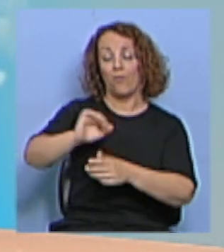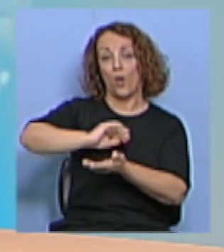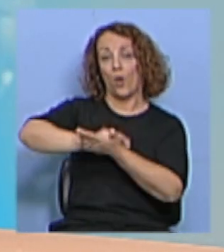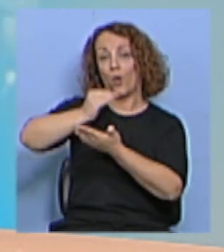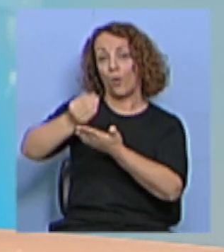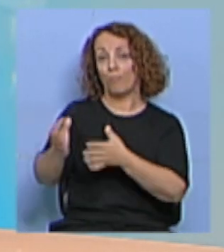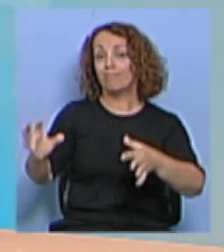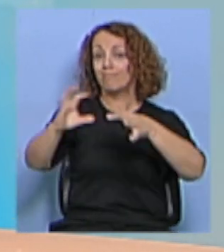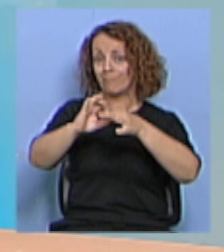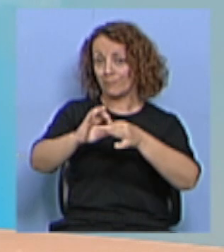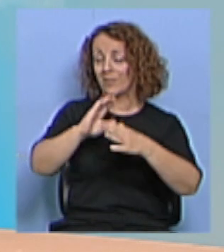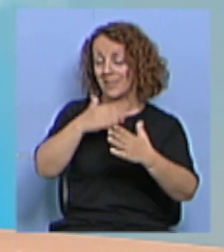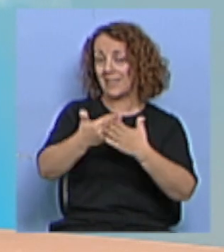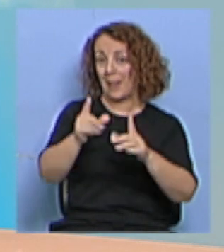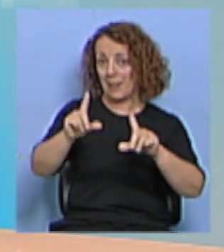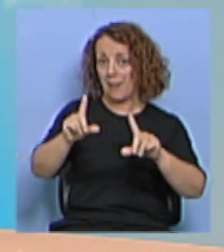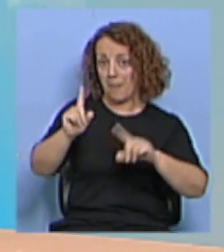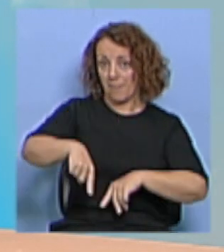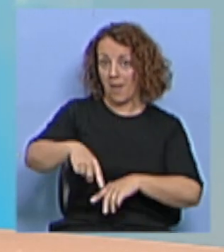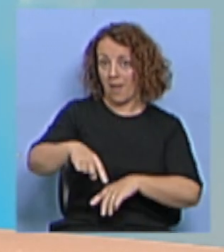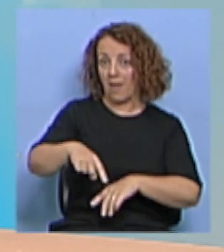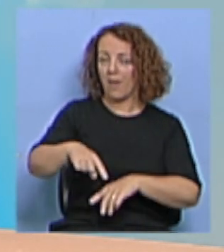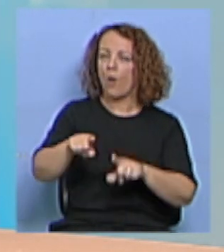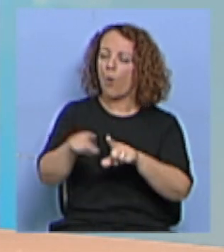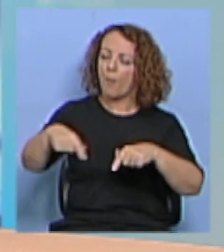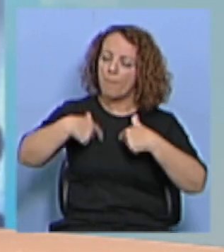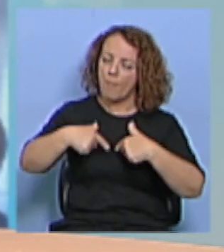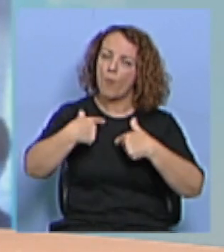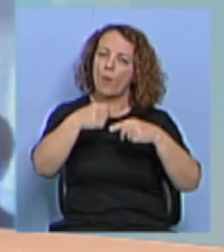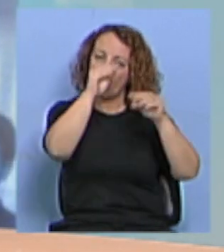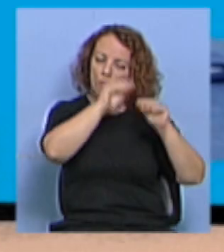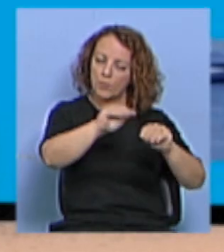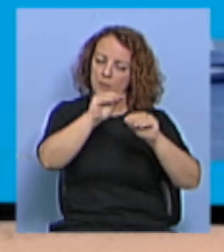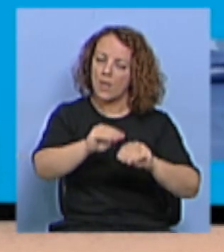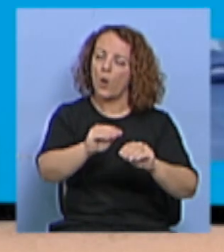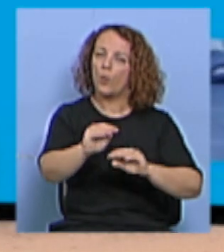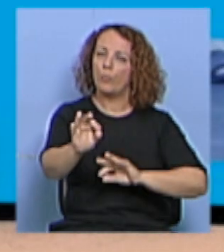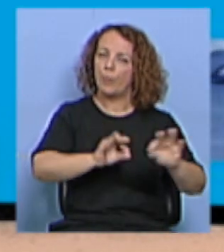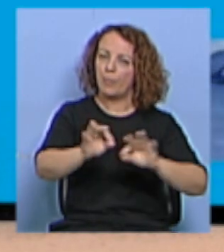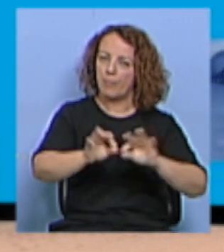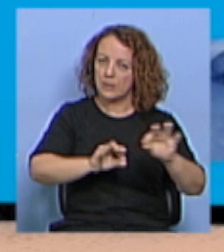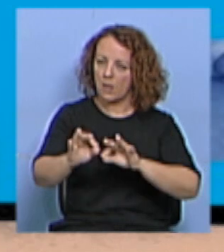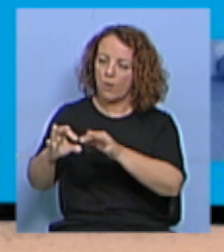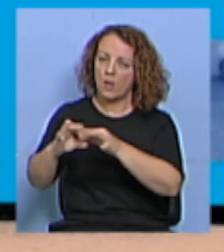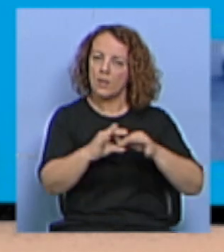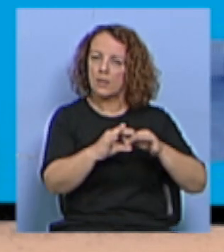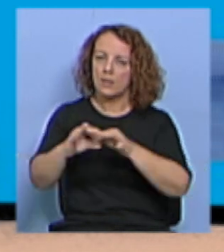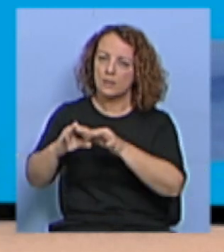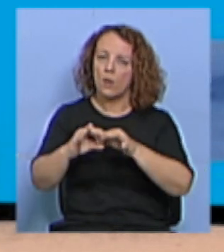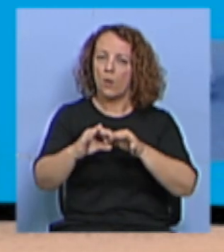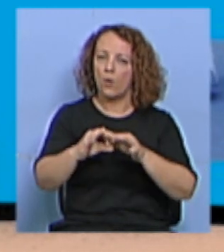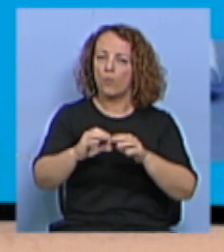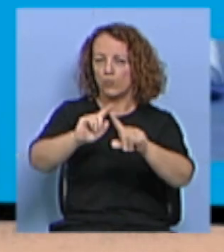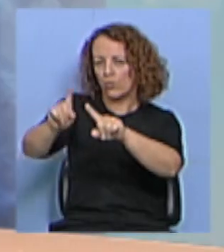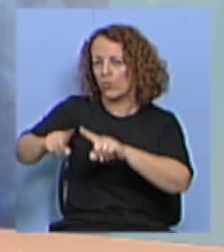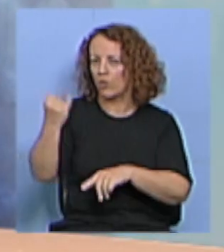como plataforma de formação e de preparação, em articulação também muito direta com as muitas